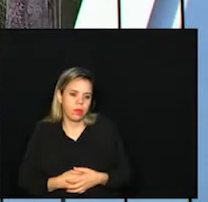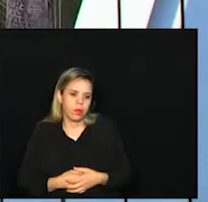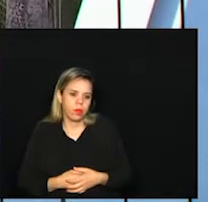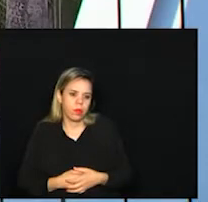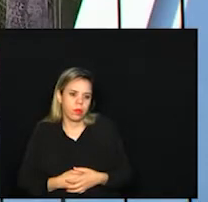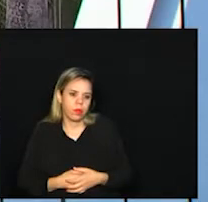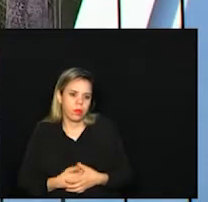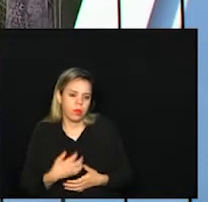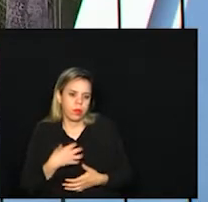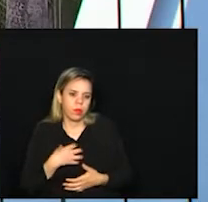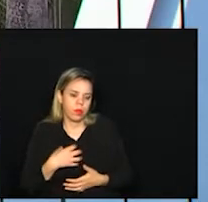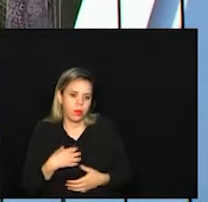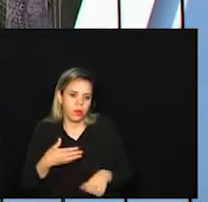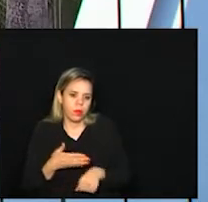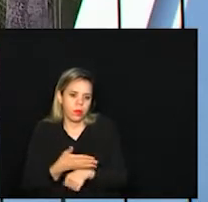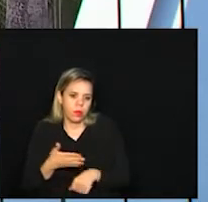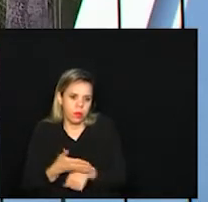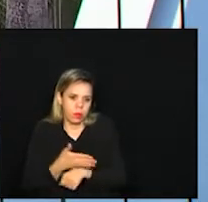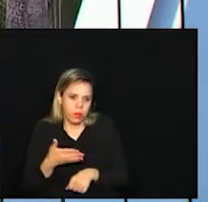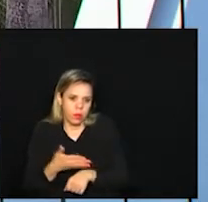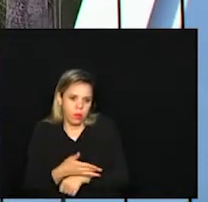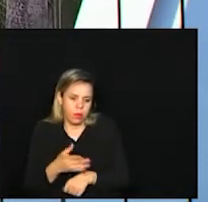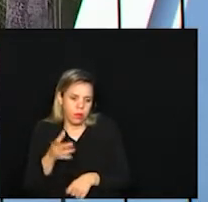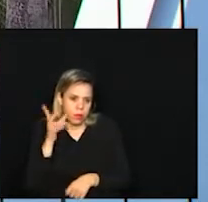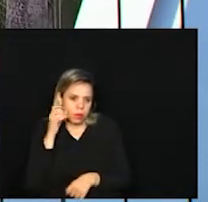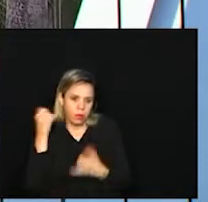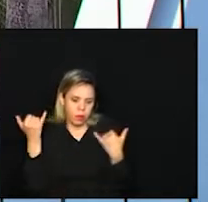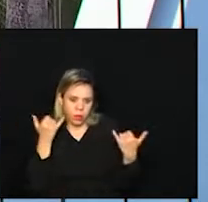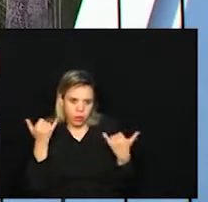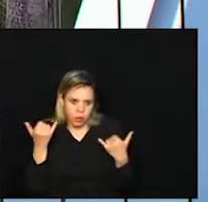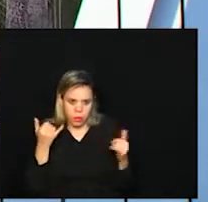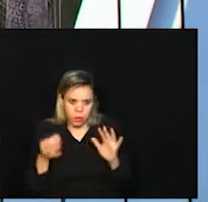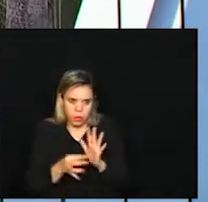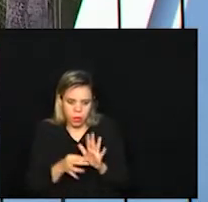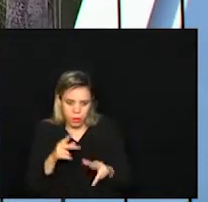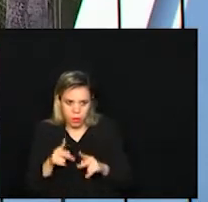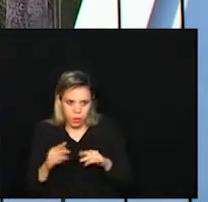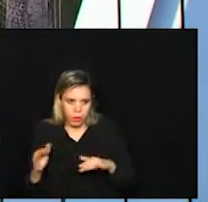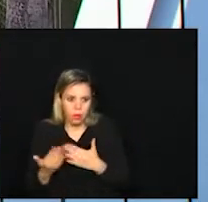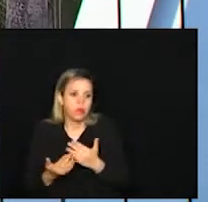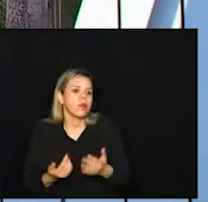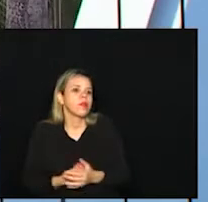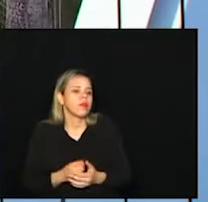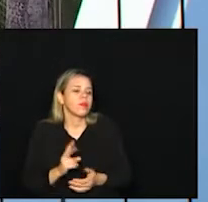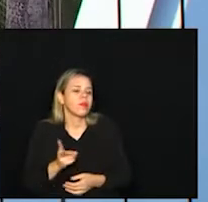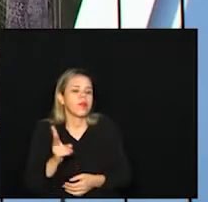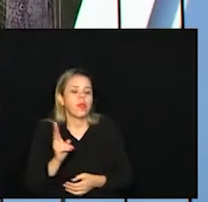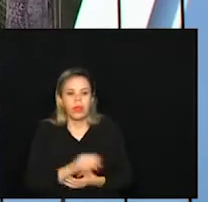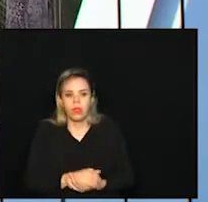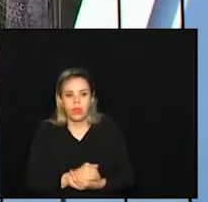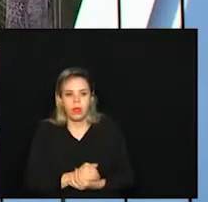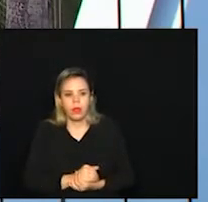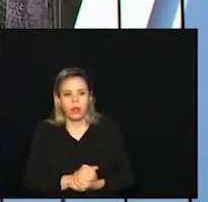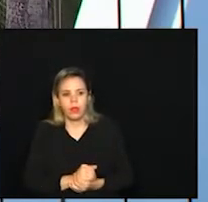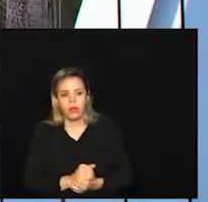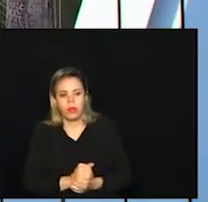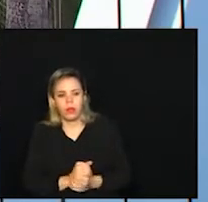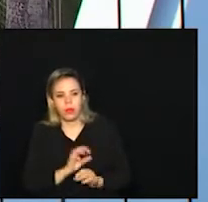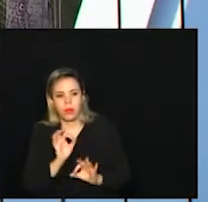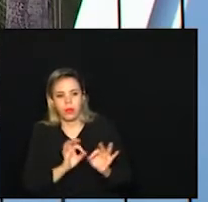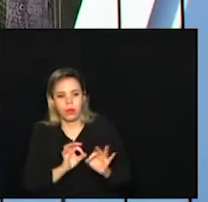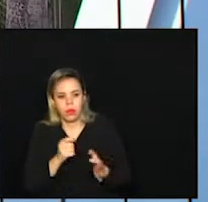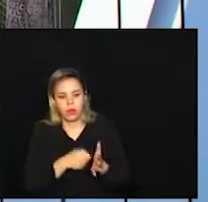esse essa forma de participação de escuta da comunidade seja permanente na elaboração